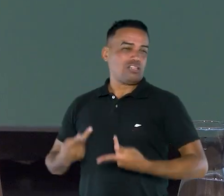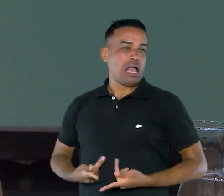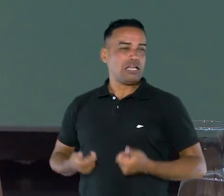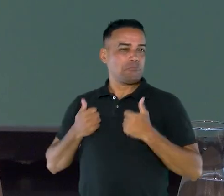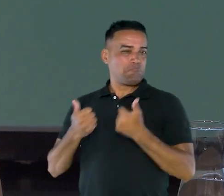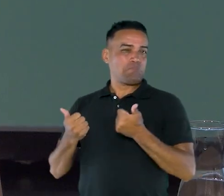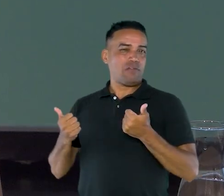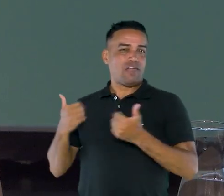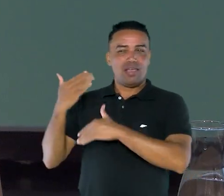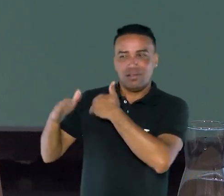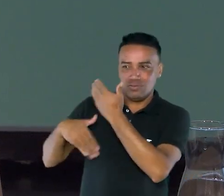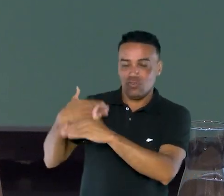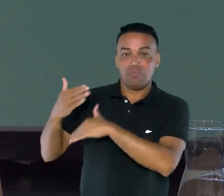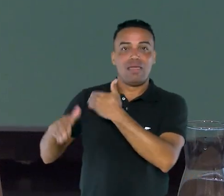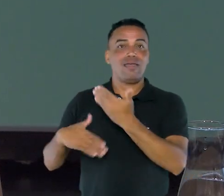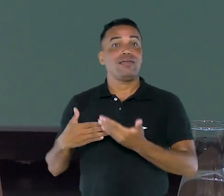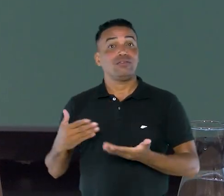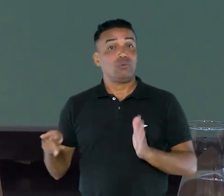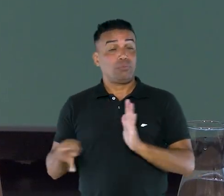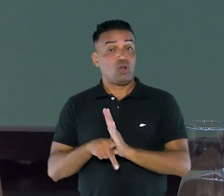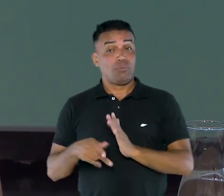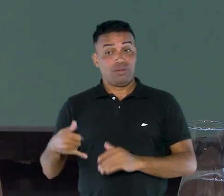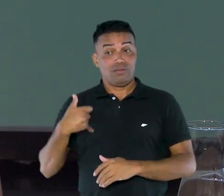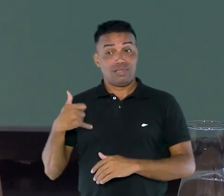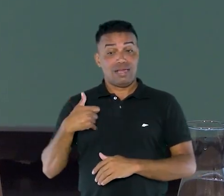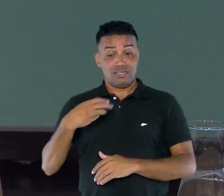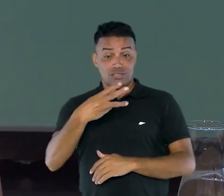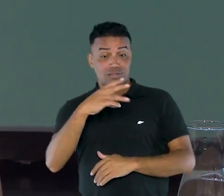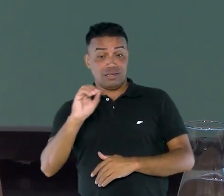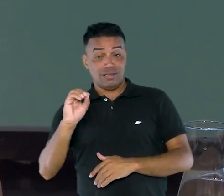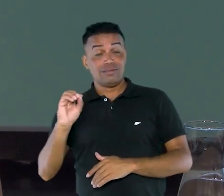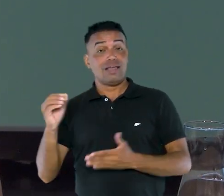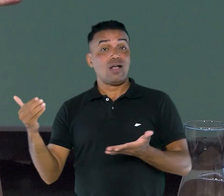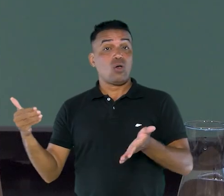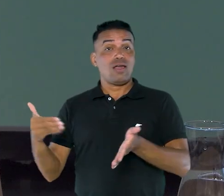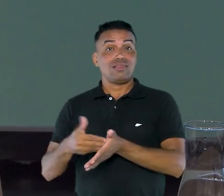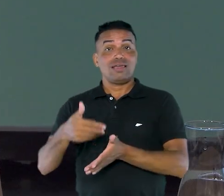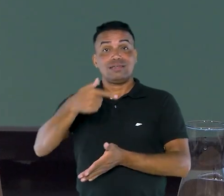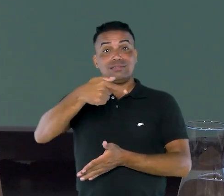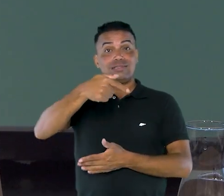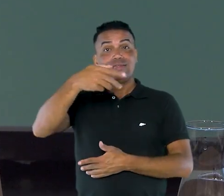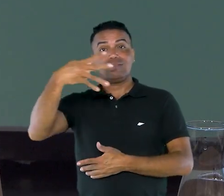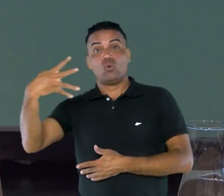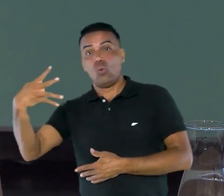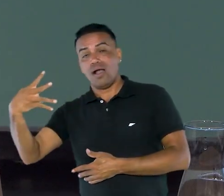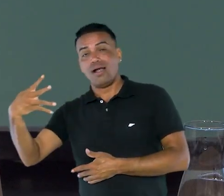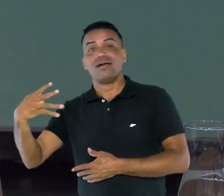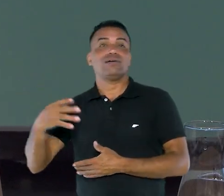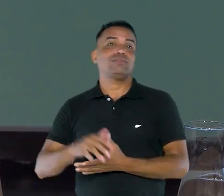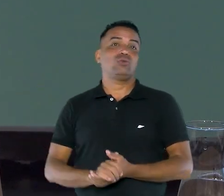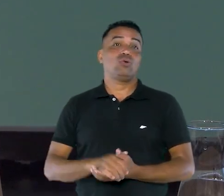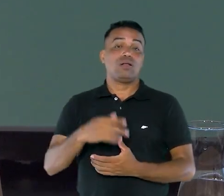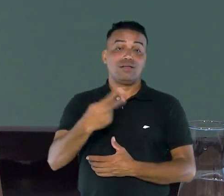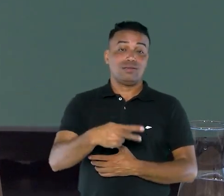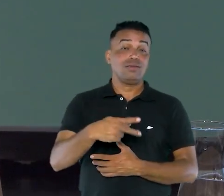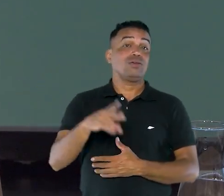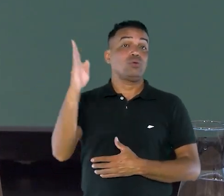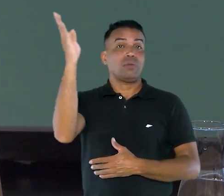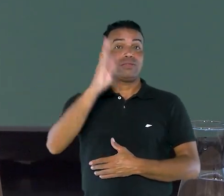nunca teve tão bem, porque, lembra, a expectativa de vida era 30 anos, agora é 74, global, 82, Brasil, que